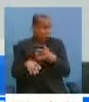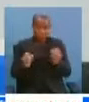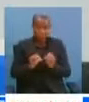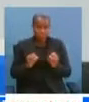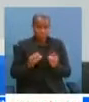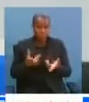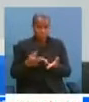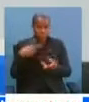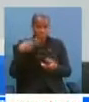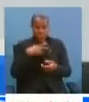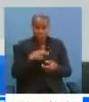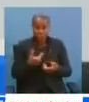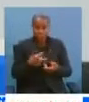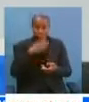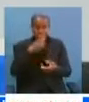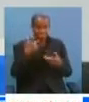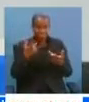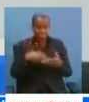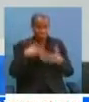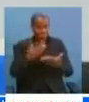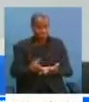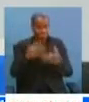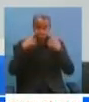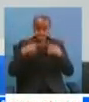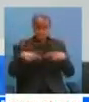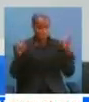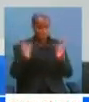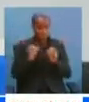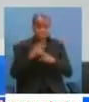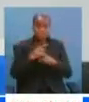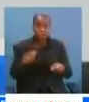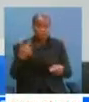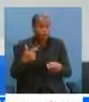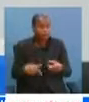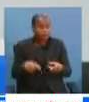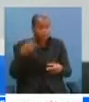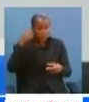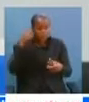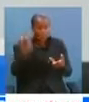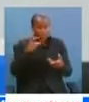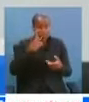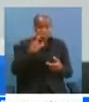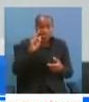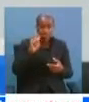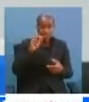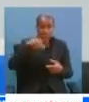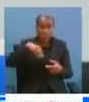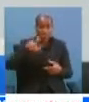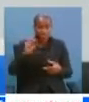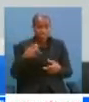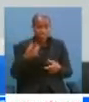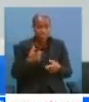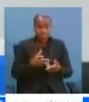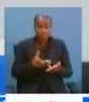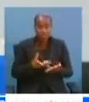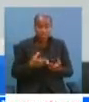seu sentido crítico ou não se expõem publicamente porque ainda há uma noção de represália, há uma espécie de